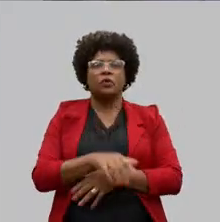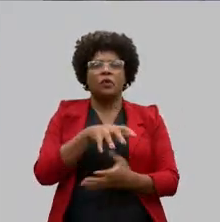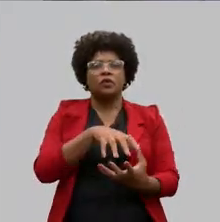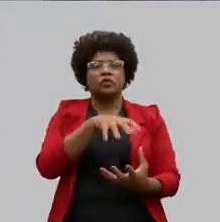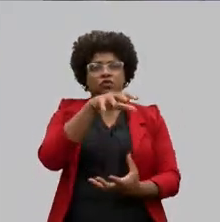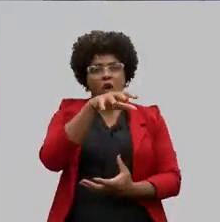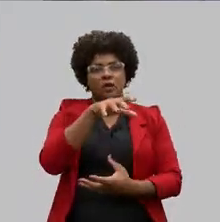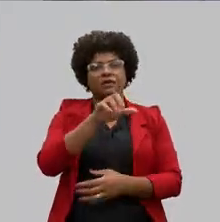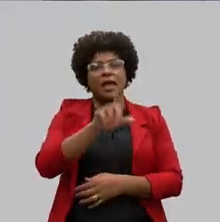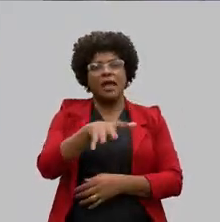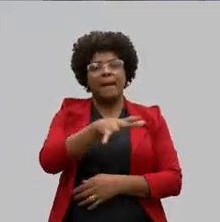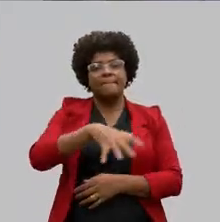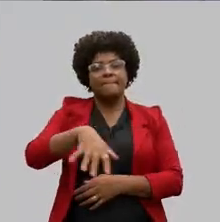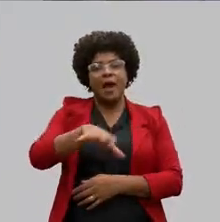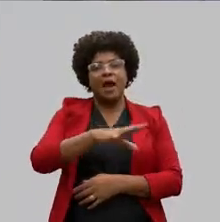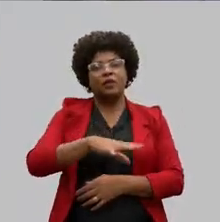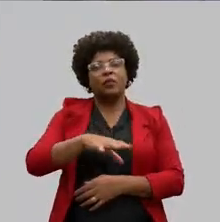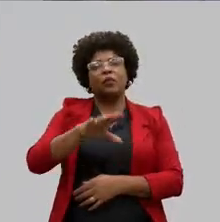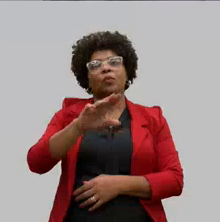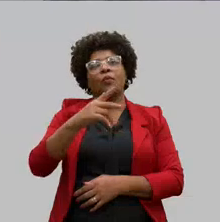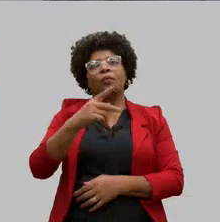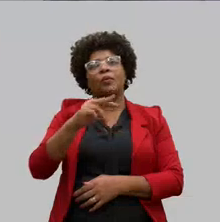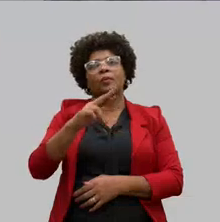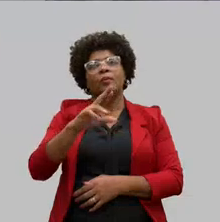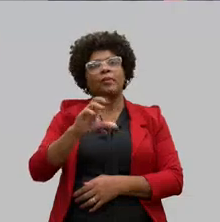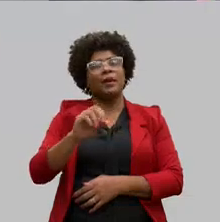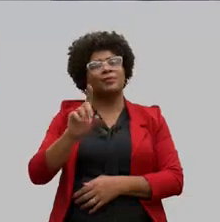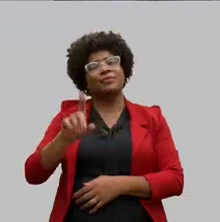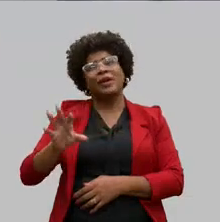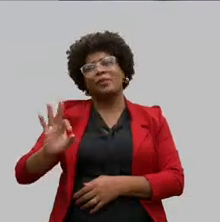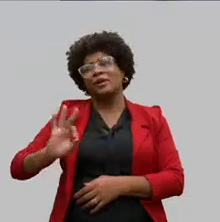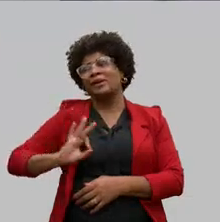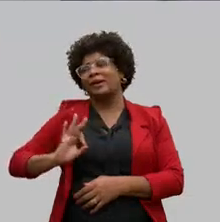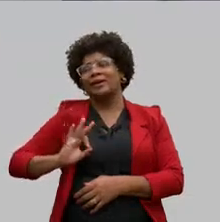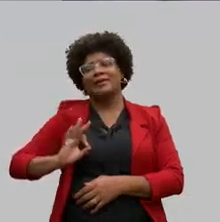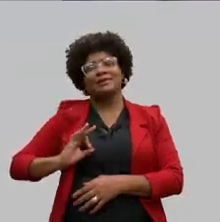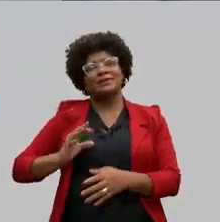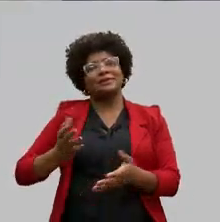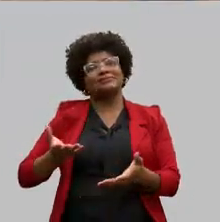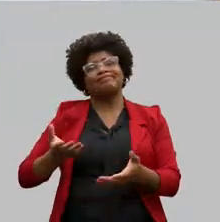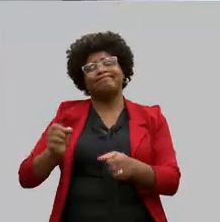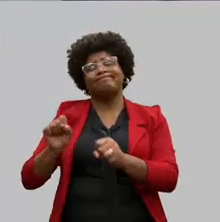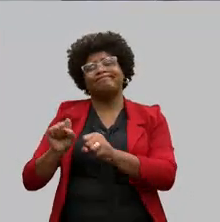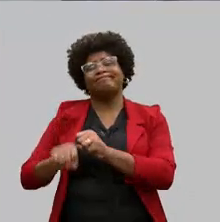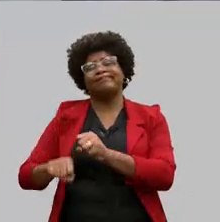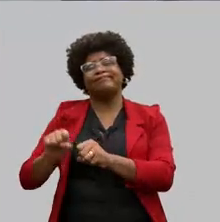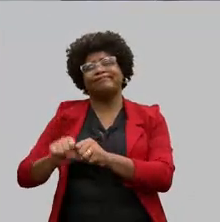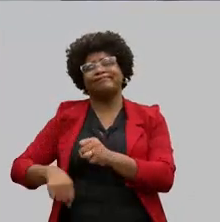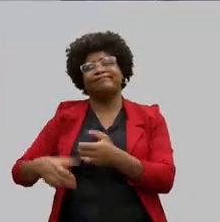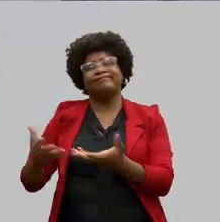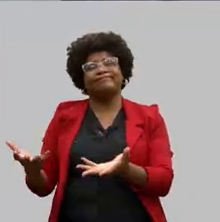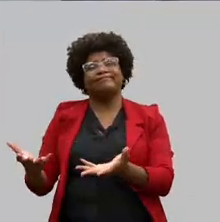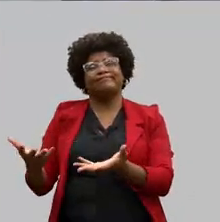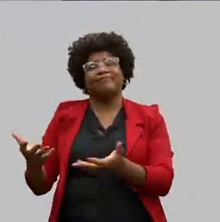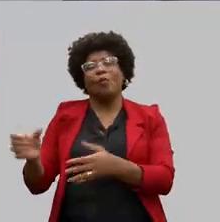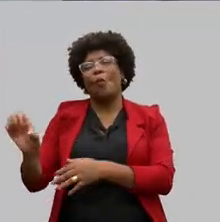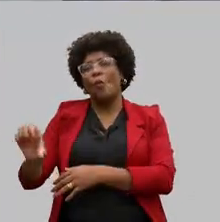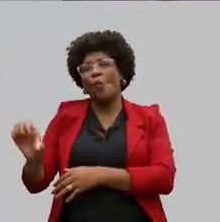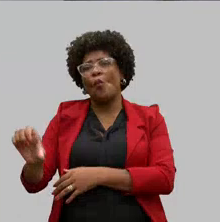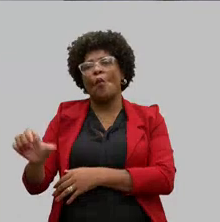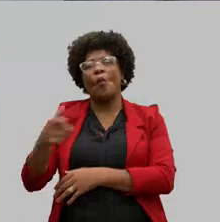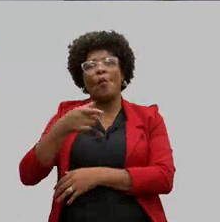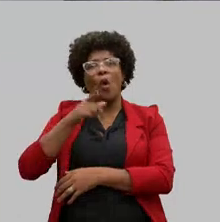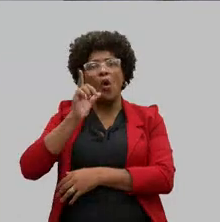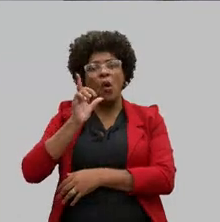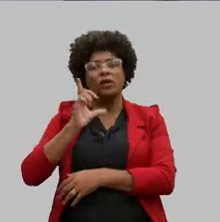uma delegacia muito precária Rodrigo e ontem tava na nossa reunião do bloco destinações de emendas pra Polícia Civil eu